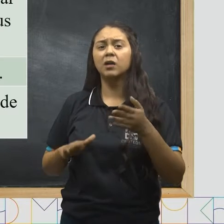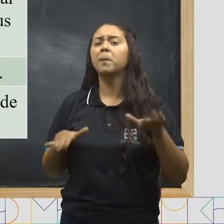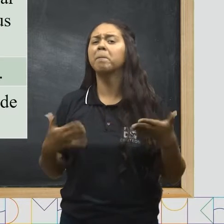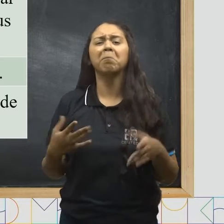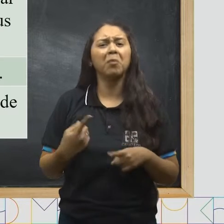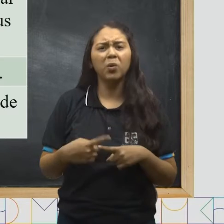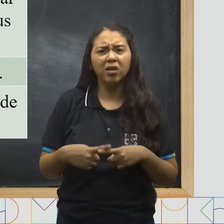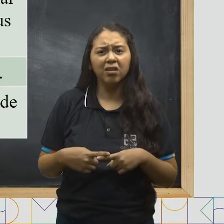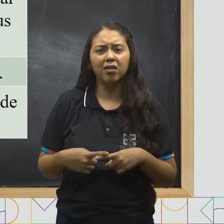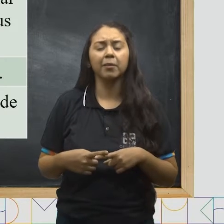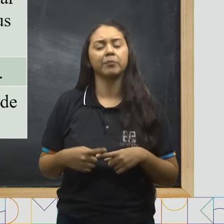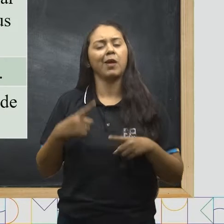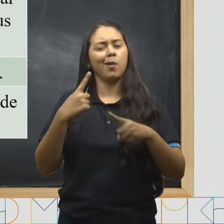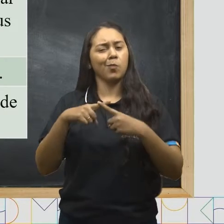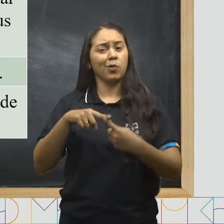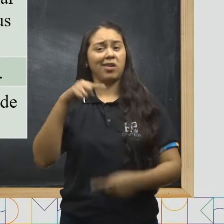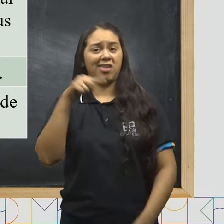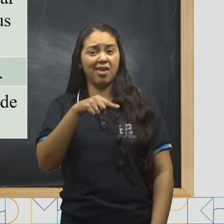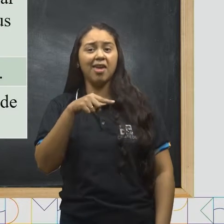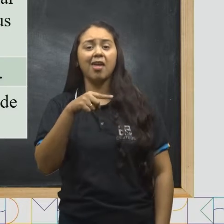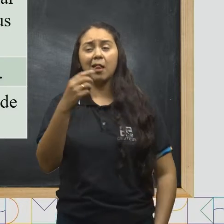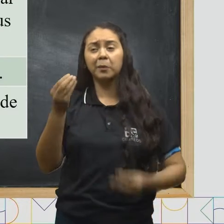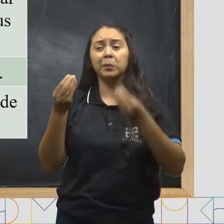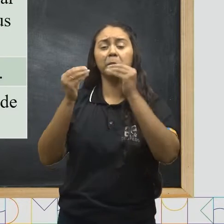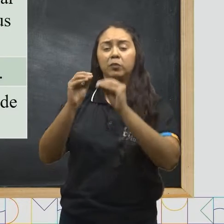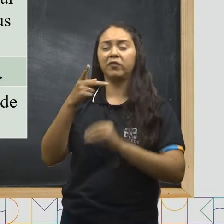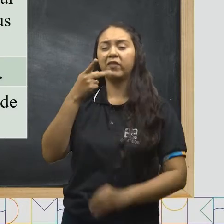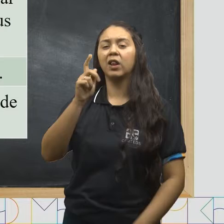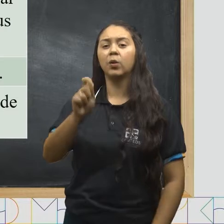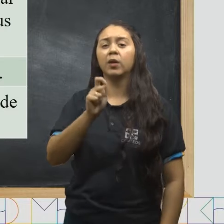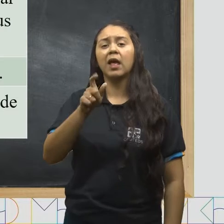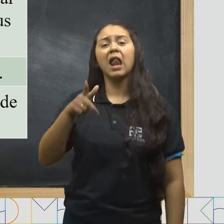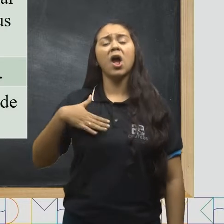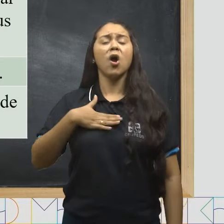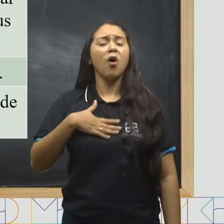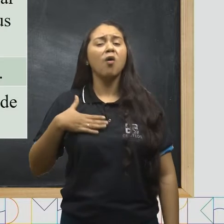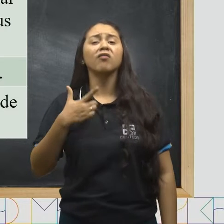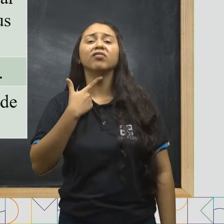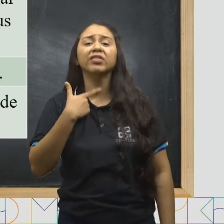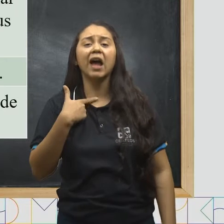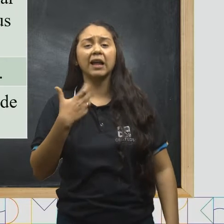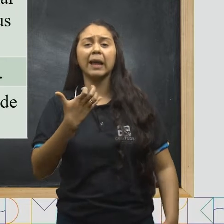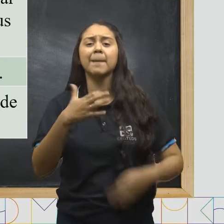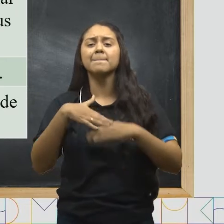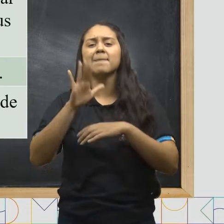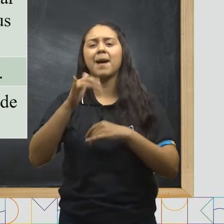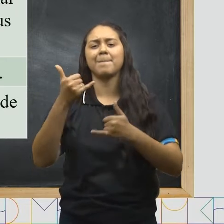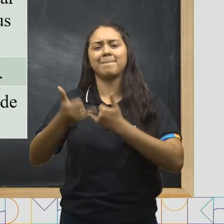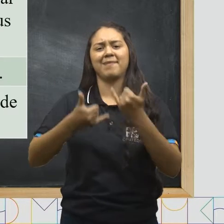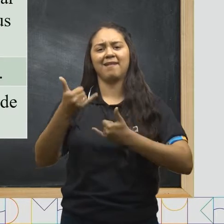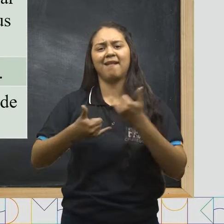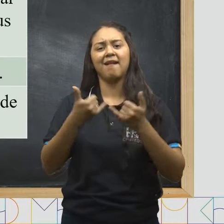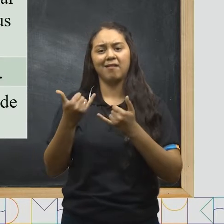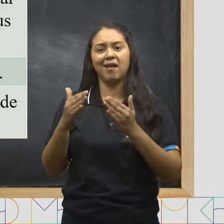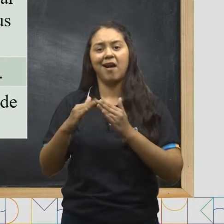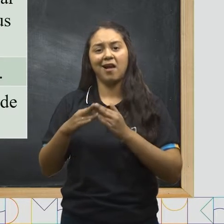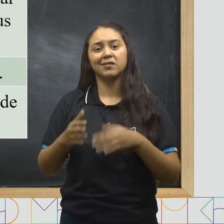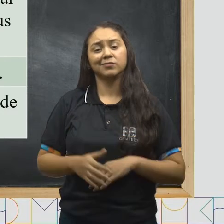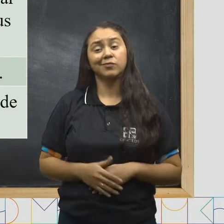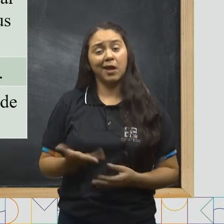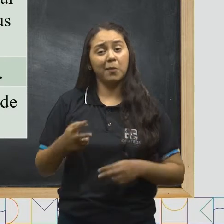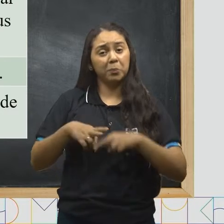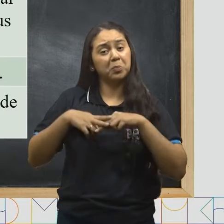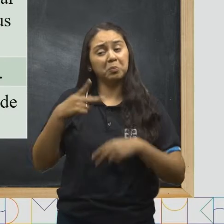motivo? Porque ela, segundo o que ela colocou aqui, ela gostaria de brincar mais. Este é